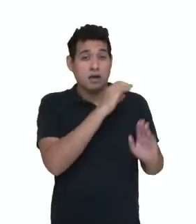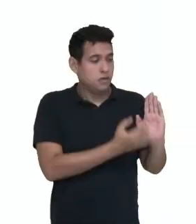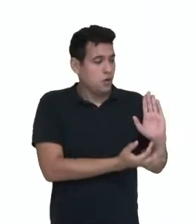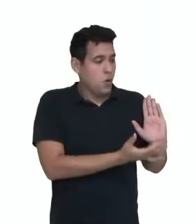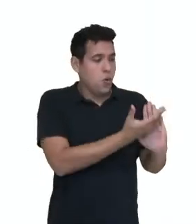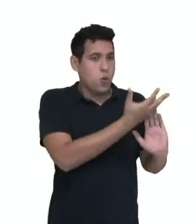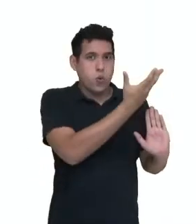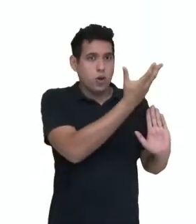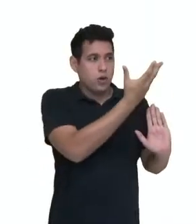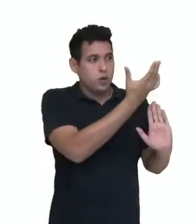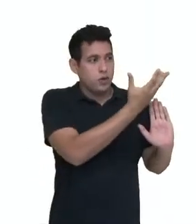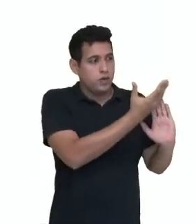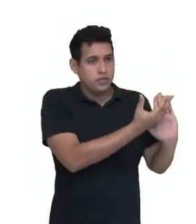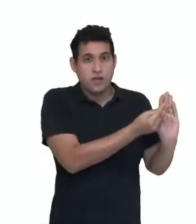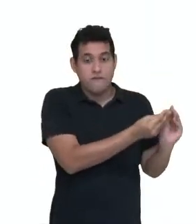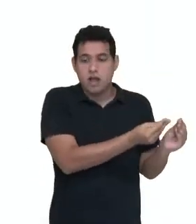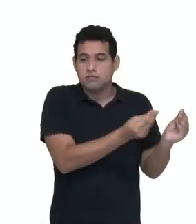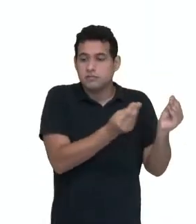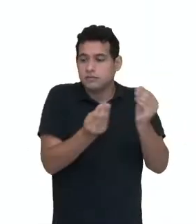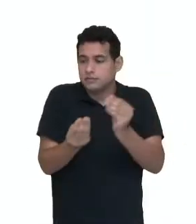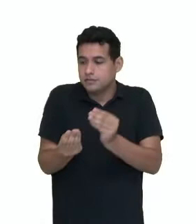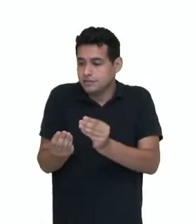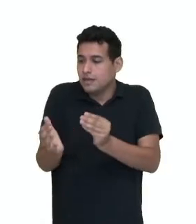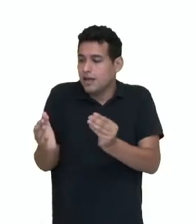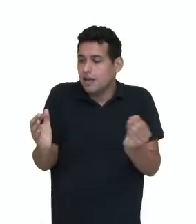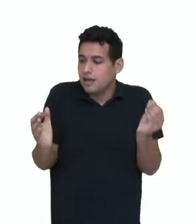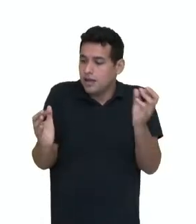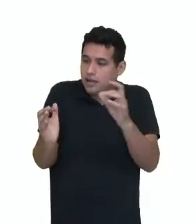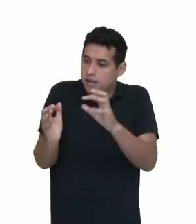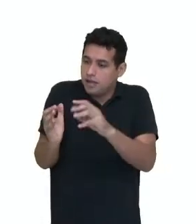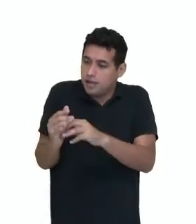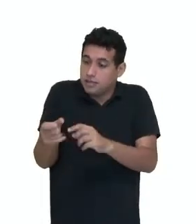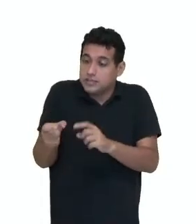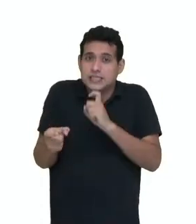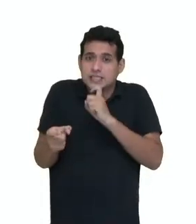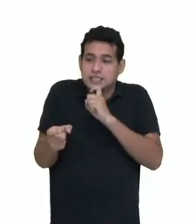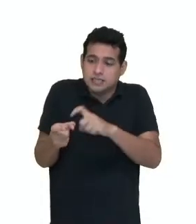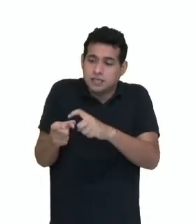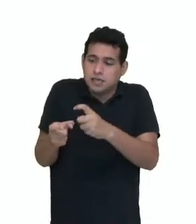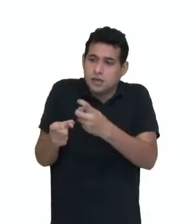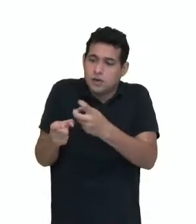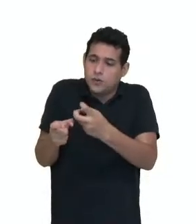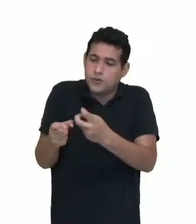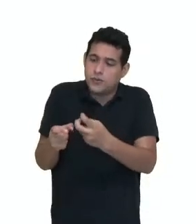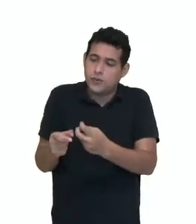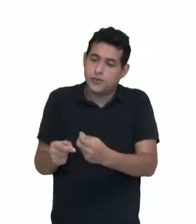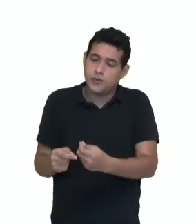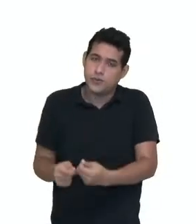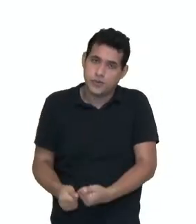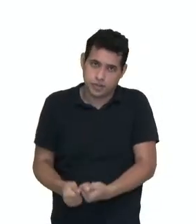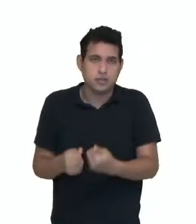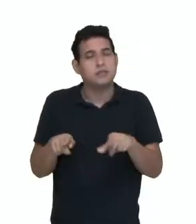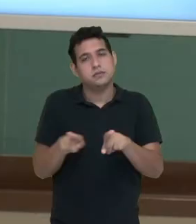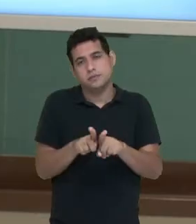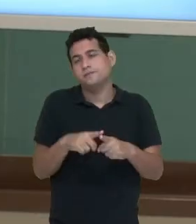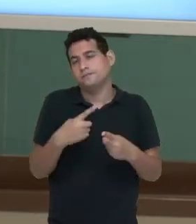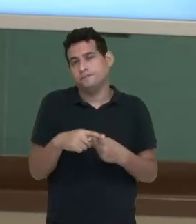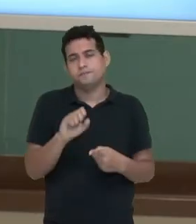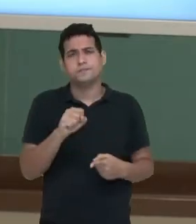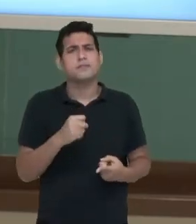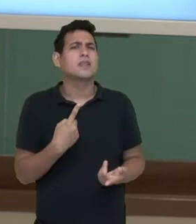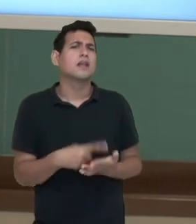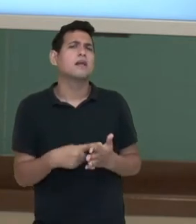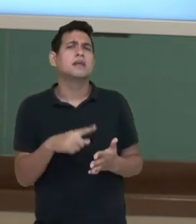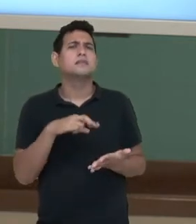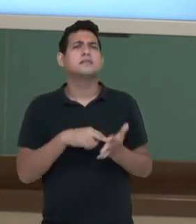vai ceder calor, vai oferecer calor para aquele corpo que está com uma temperatura menor. Ele